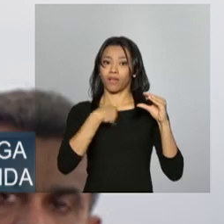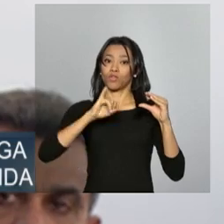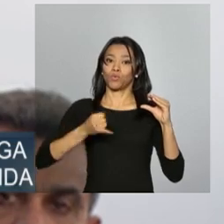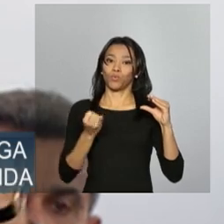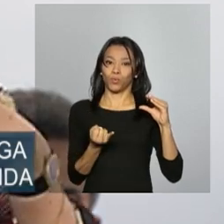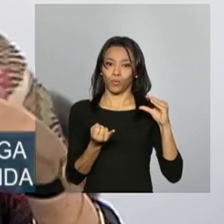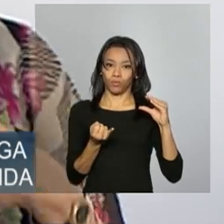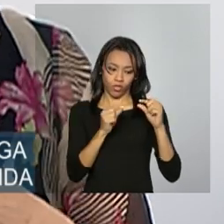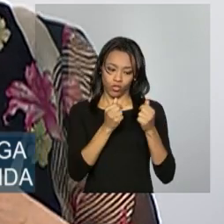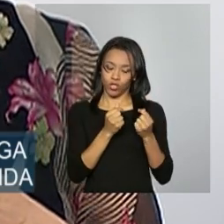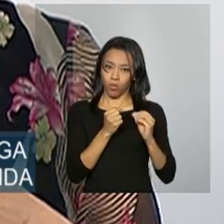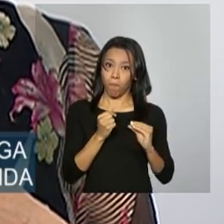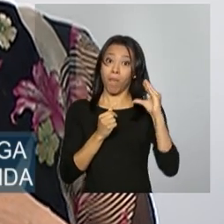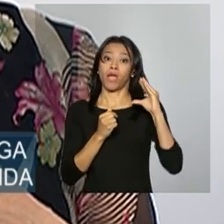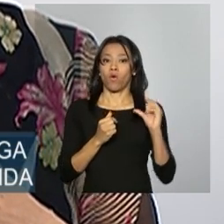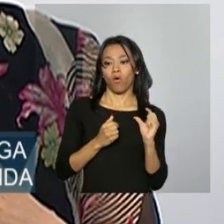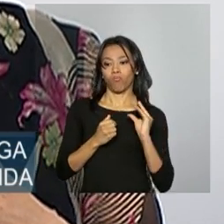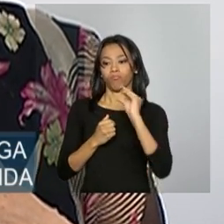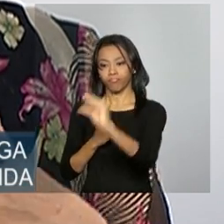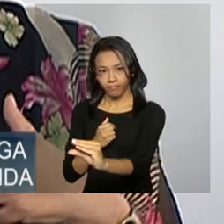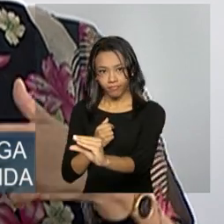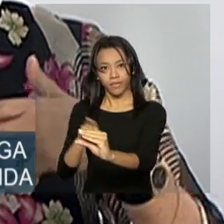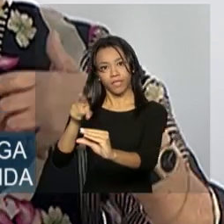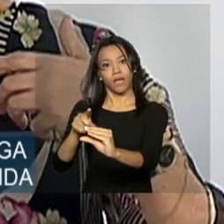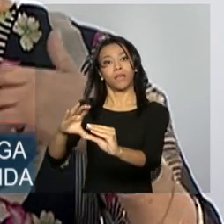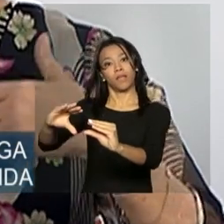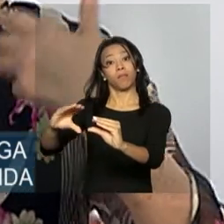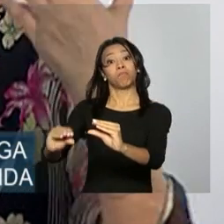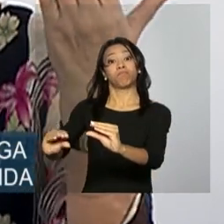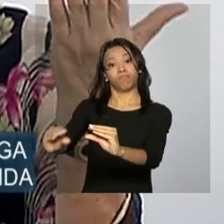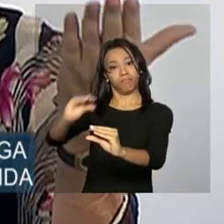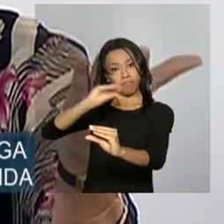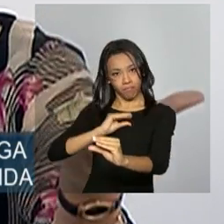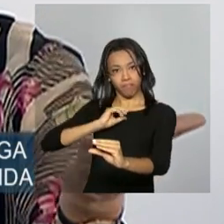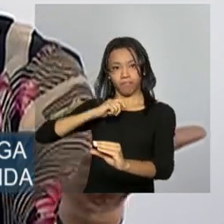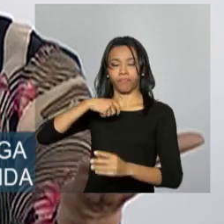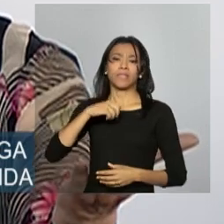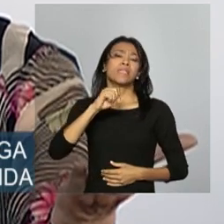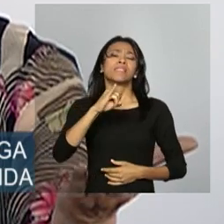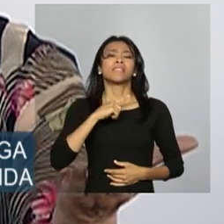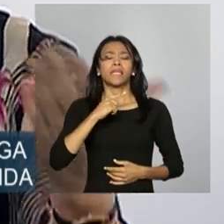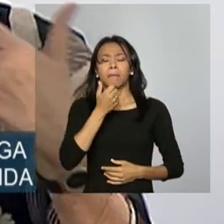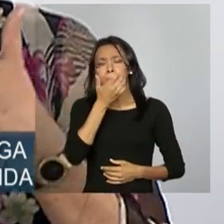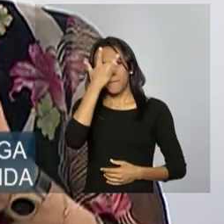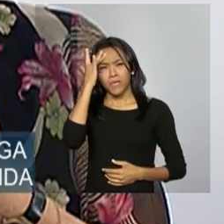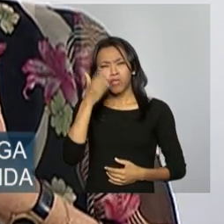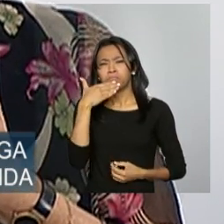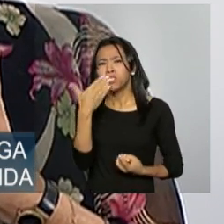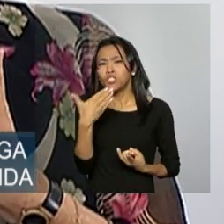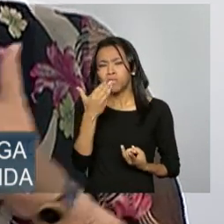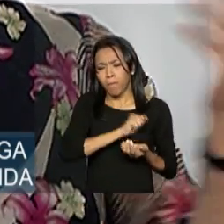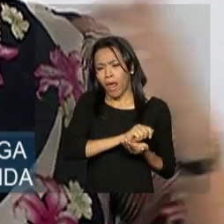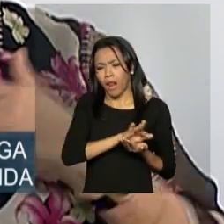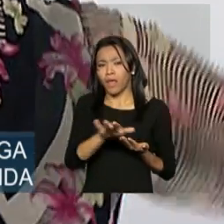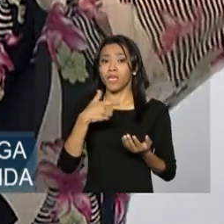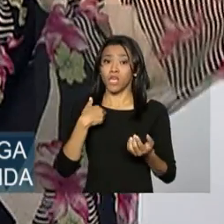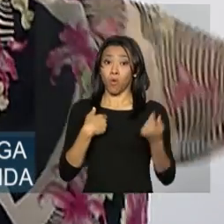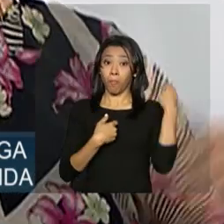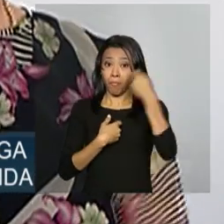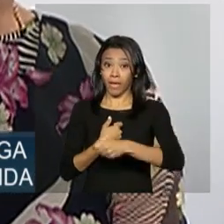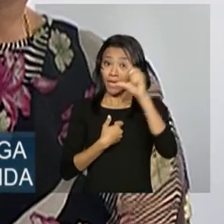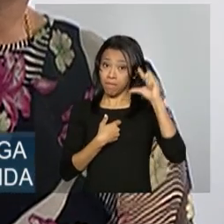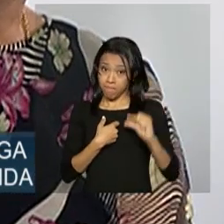juros. Se eu paguei, se tem mais pessoas pedindo e eu paguei menos, eu